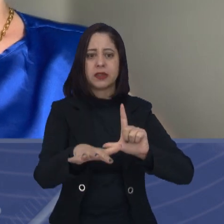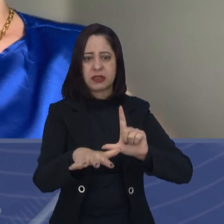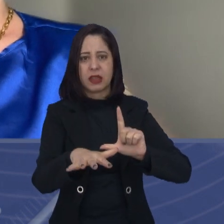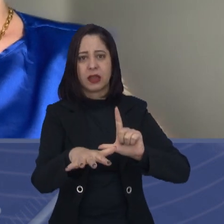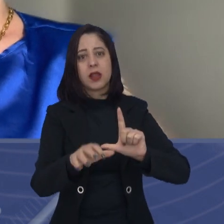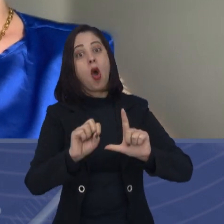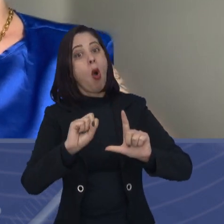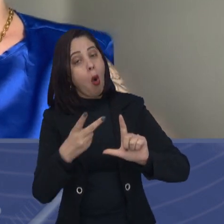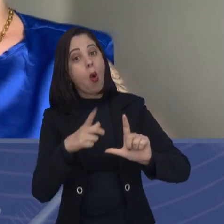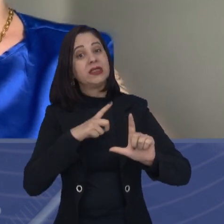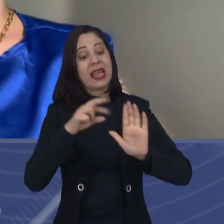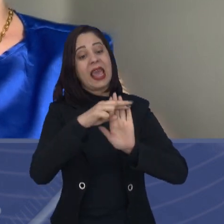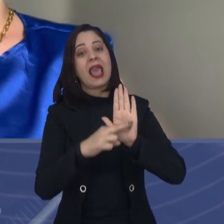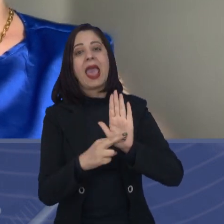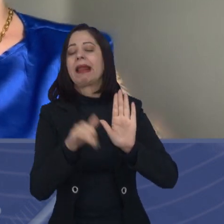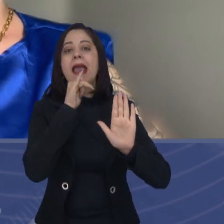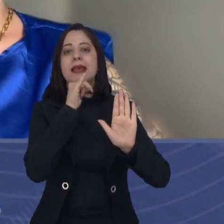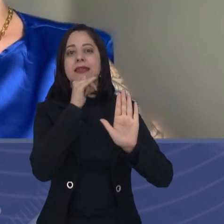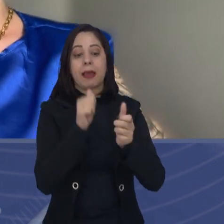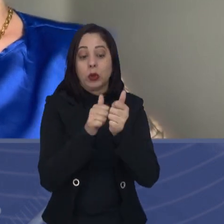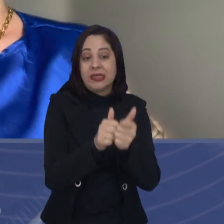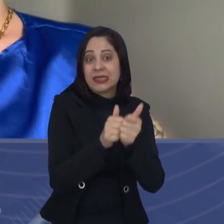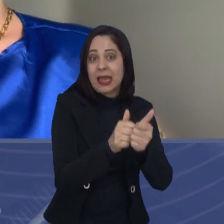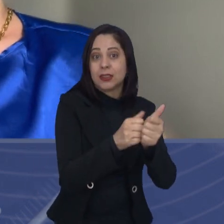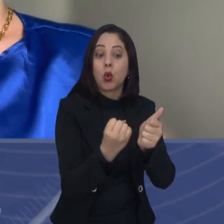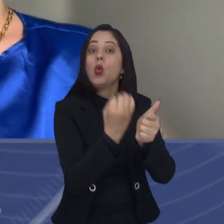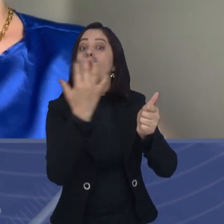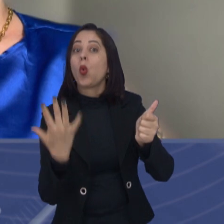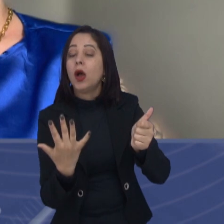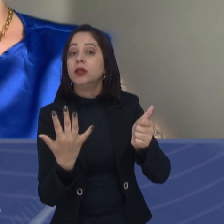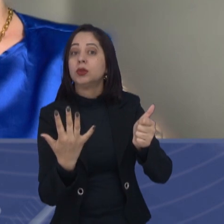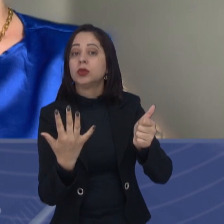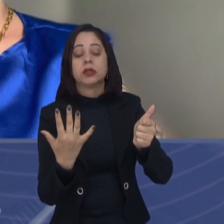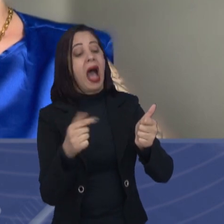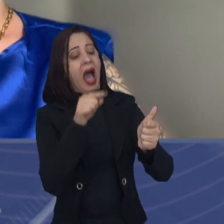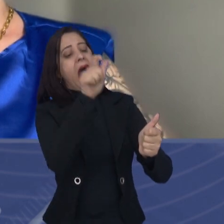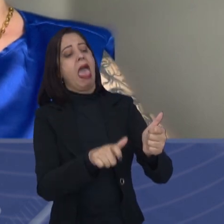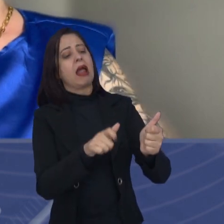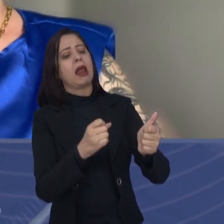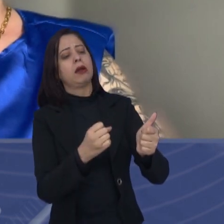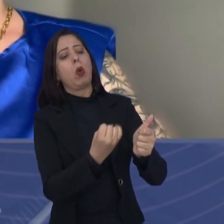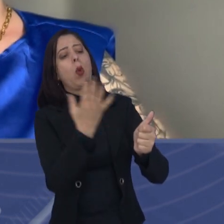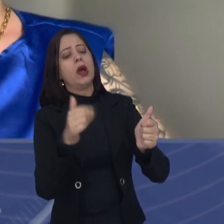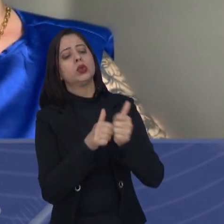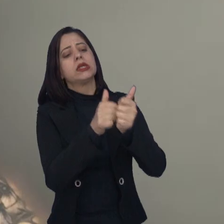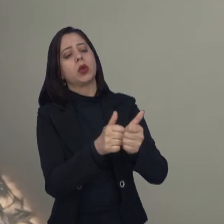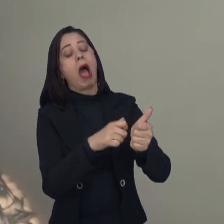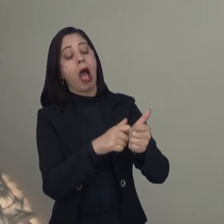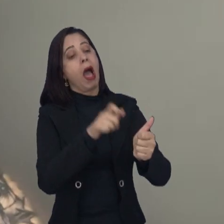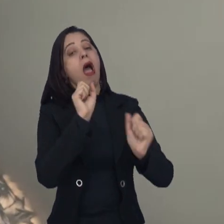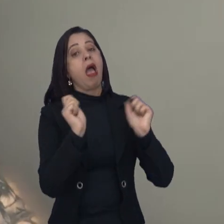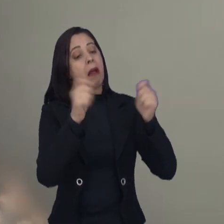mil seguidores? Como que funciona para uma pessoa ser considerada influencer de fato? Olha, hoje a